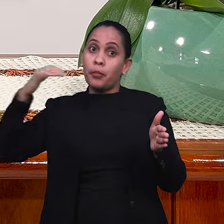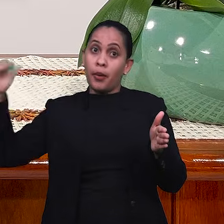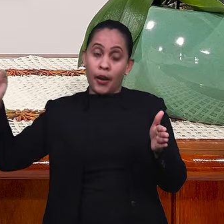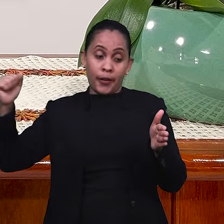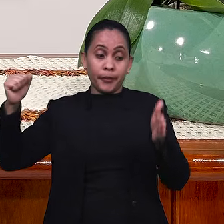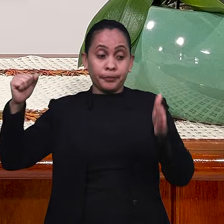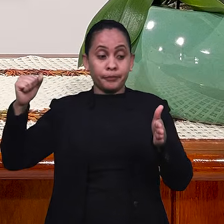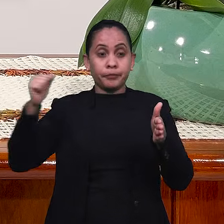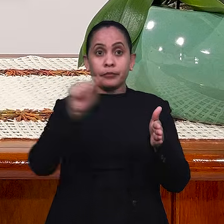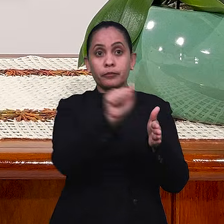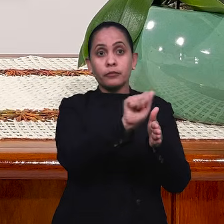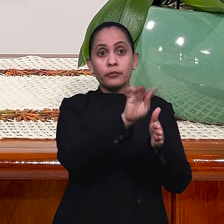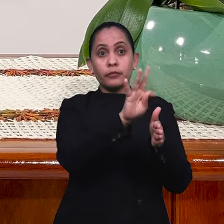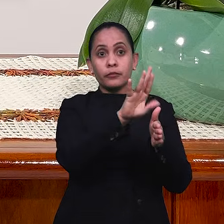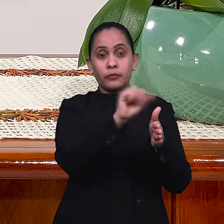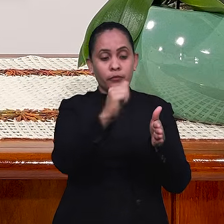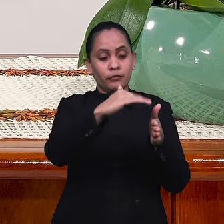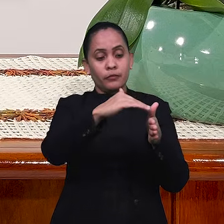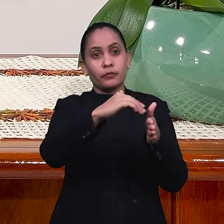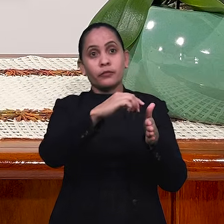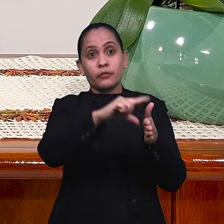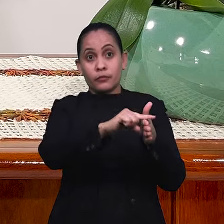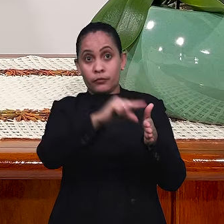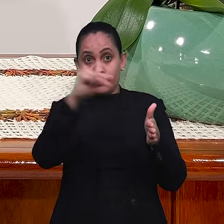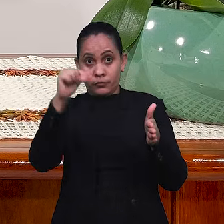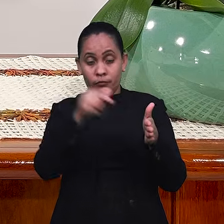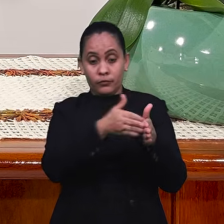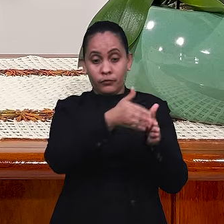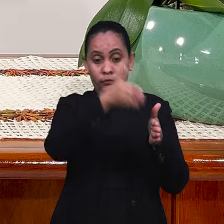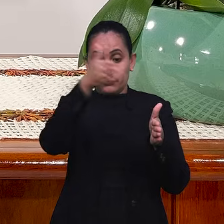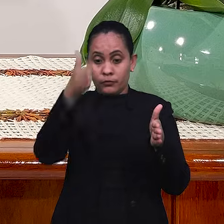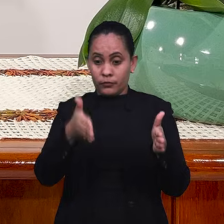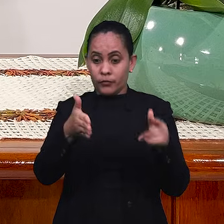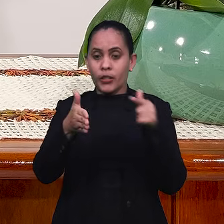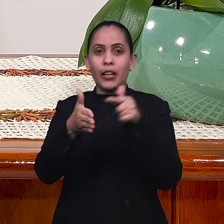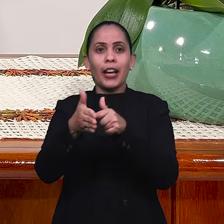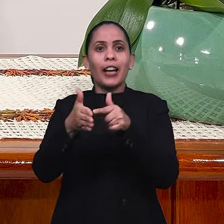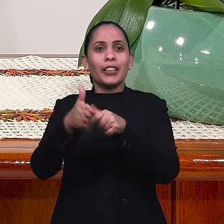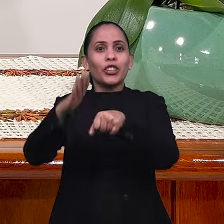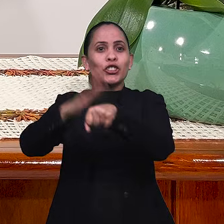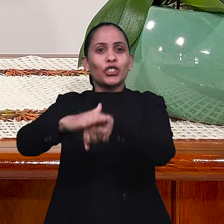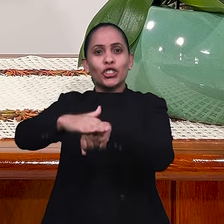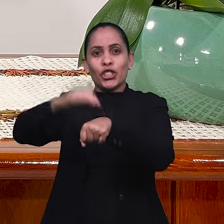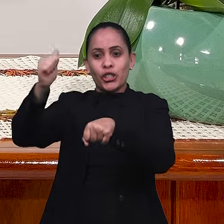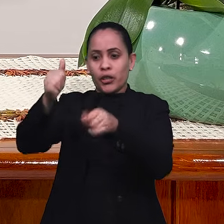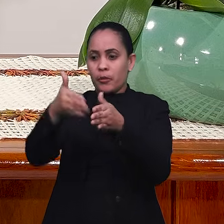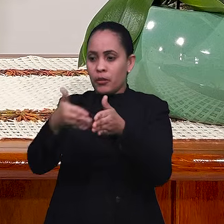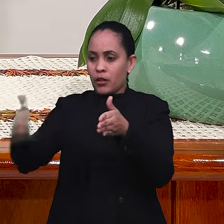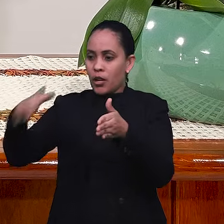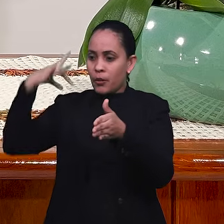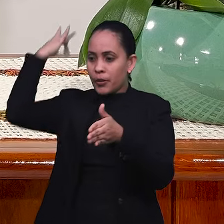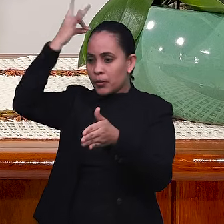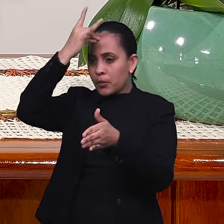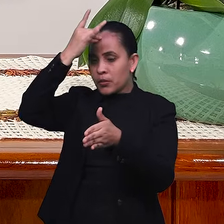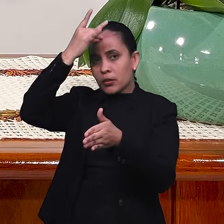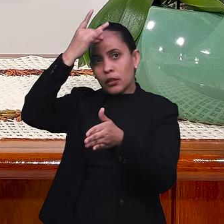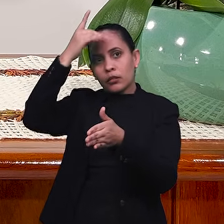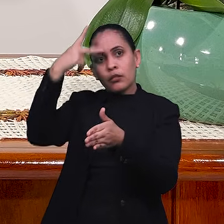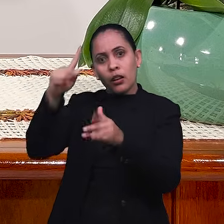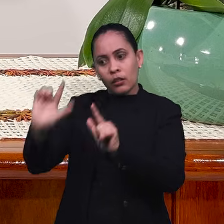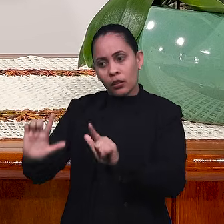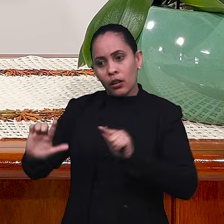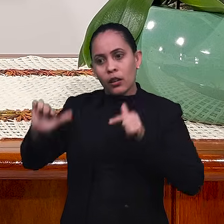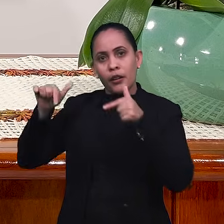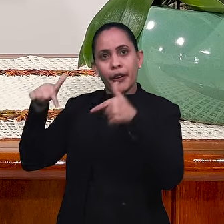agora é um processo dinâmico que todos os dias o Espírito Santo trabalha. Não cabe a nenhum de